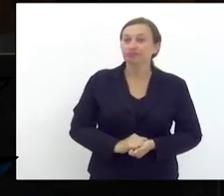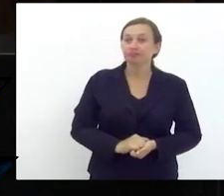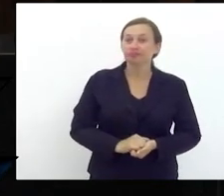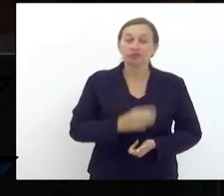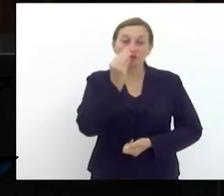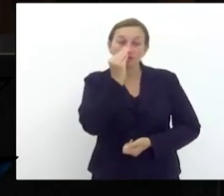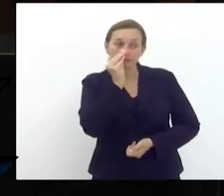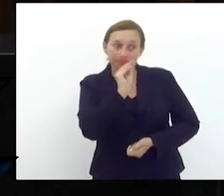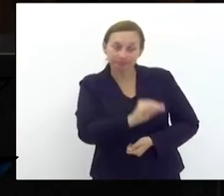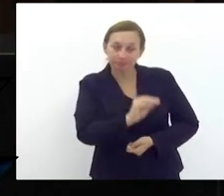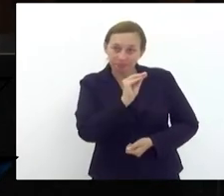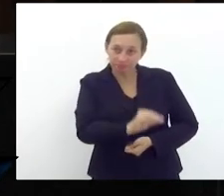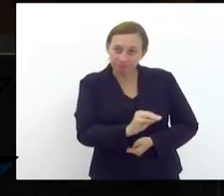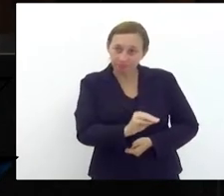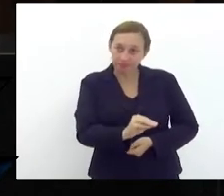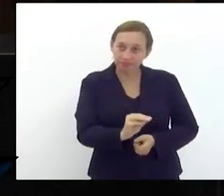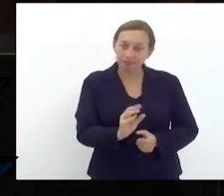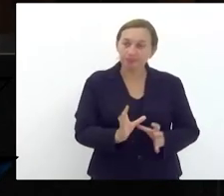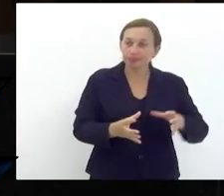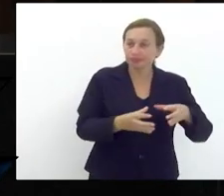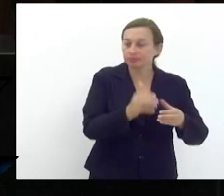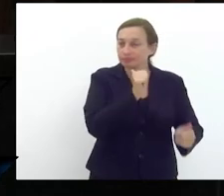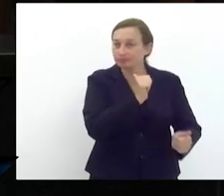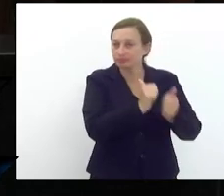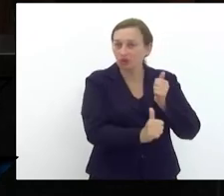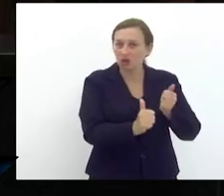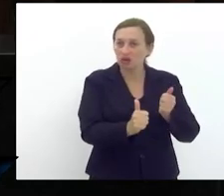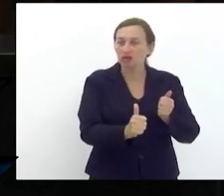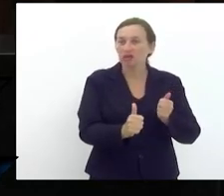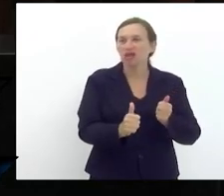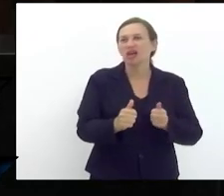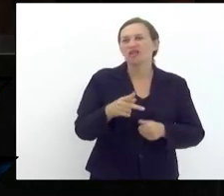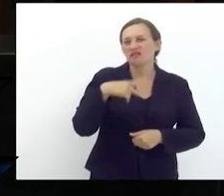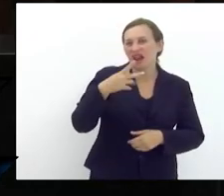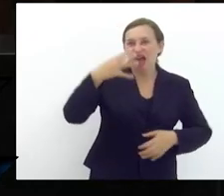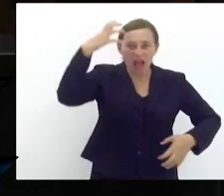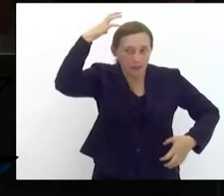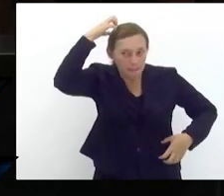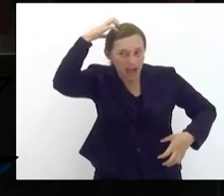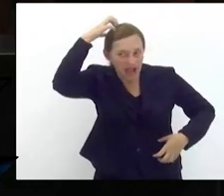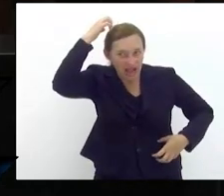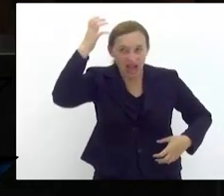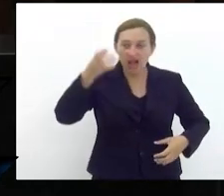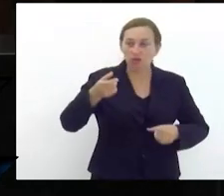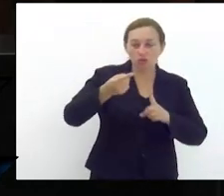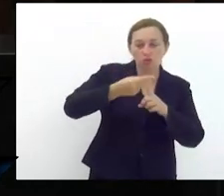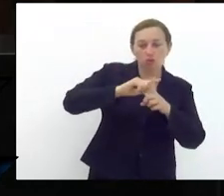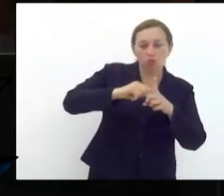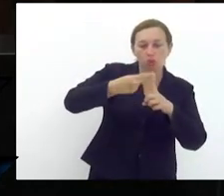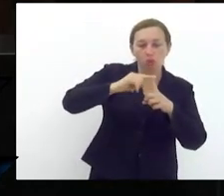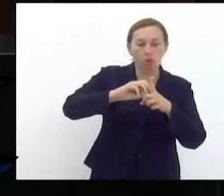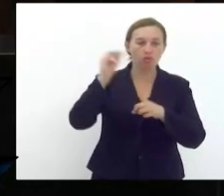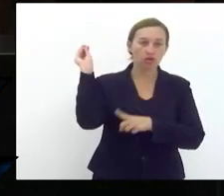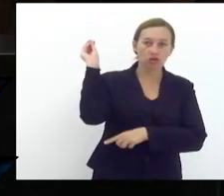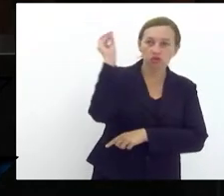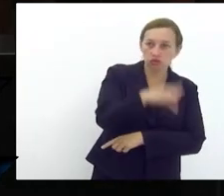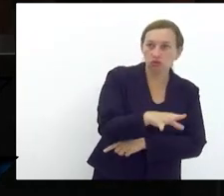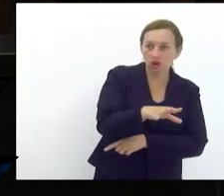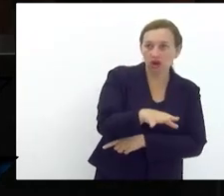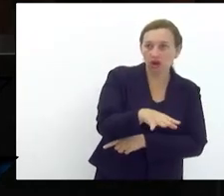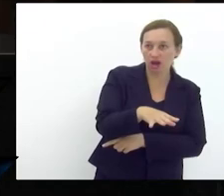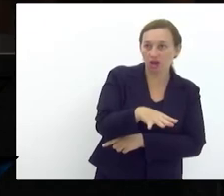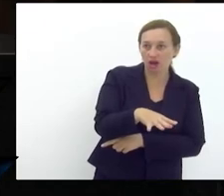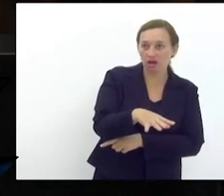hostilizados no campo e é claro chamar de macaco jogar banana até em simular